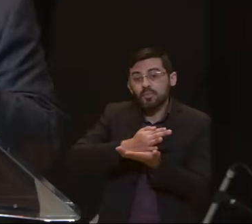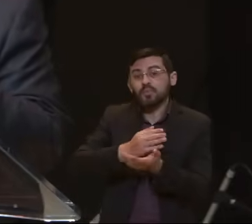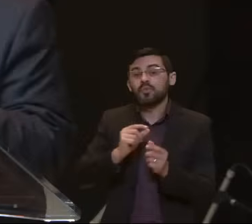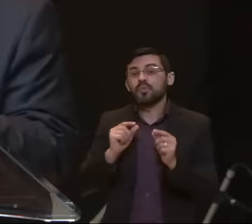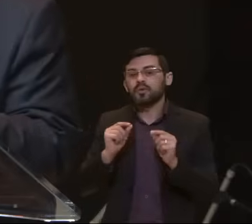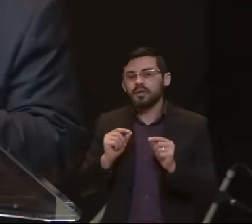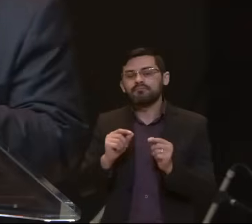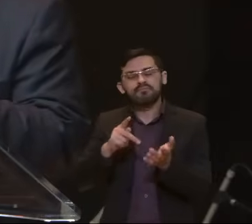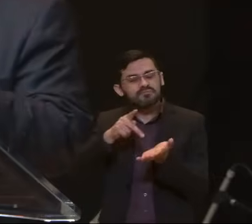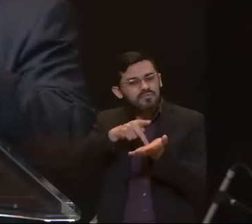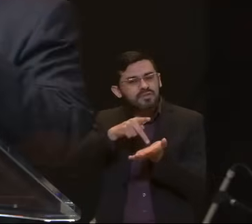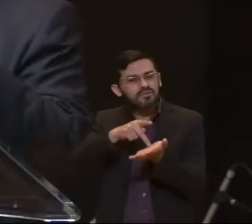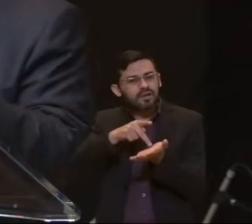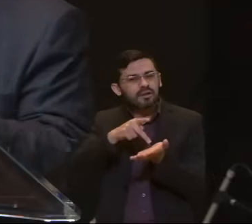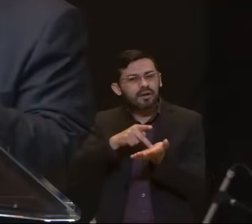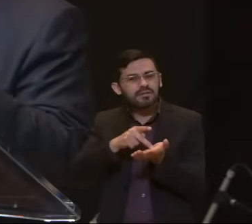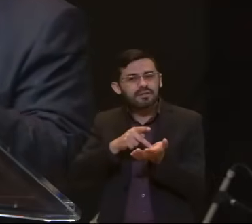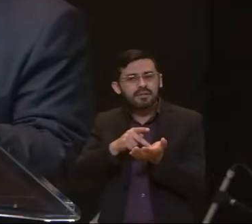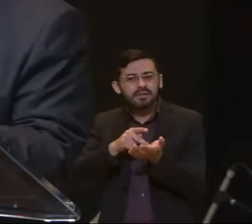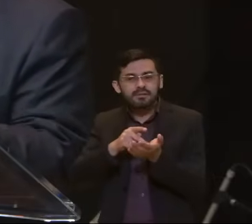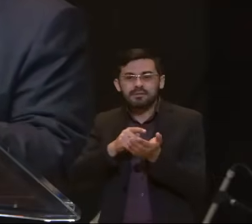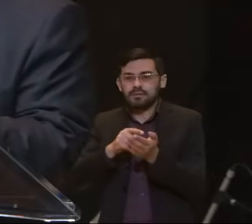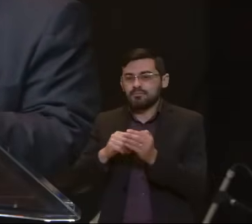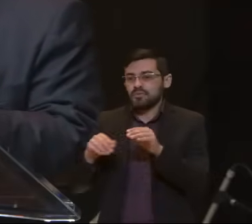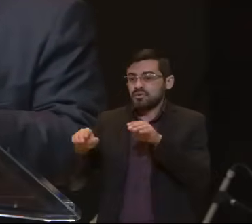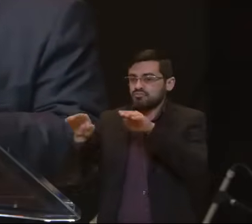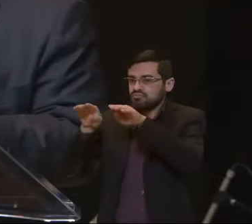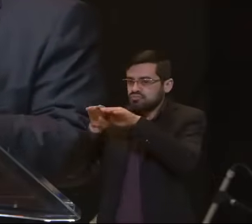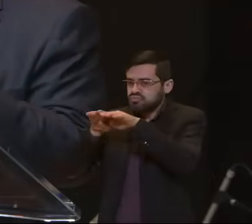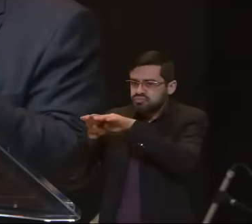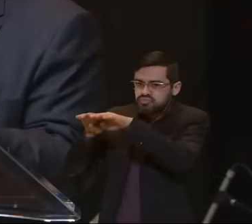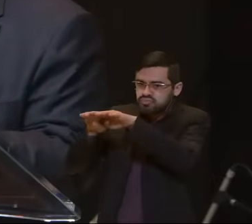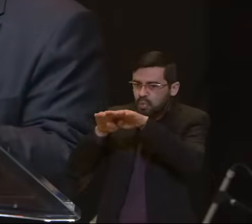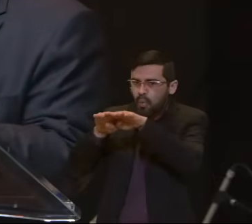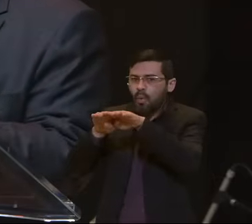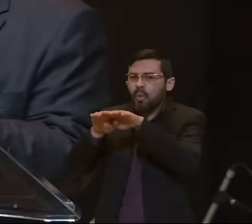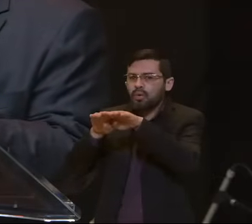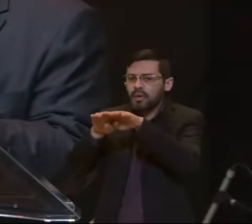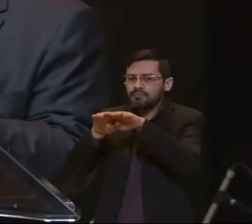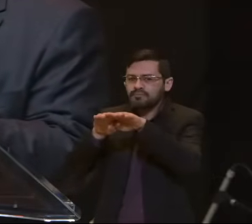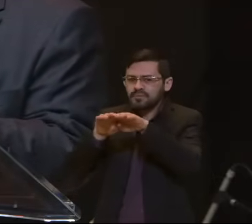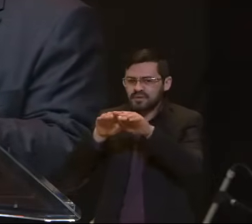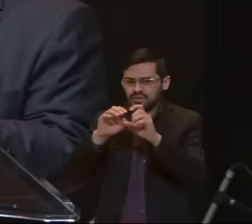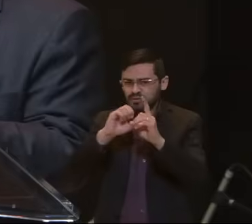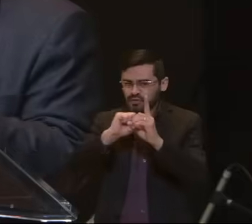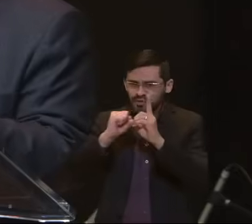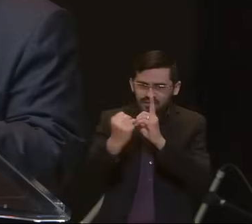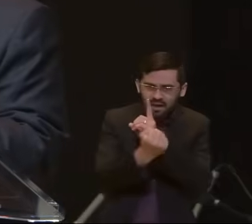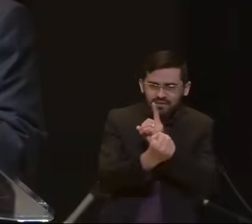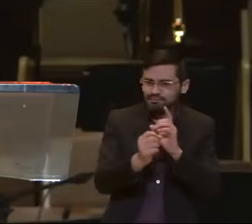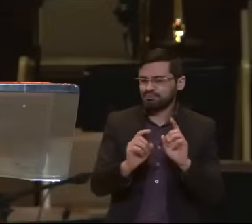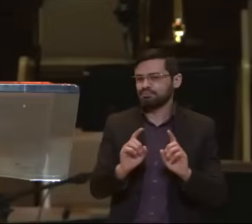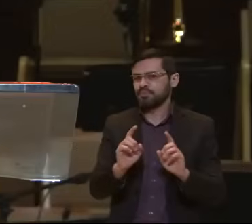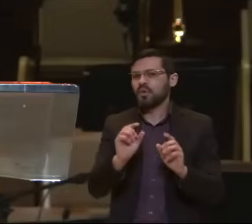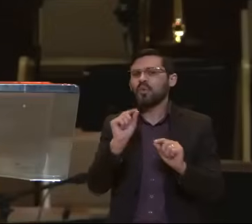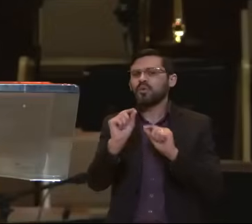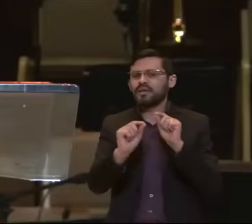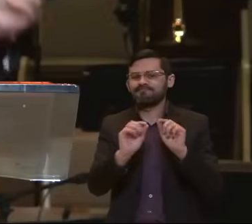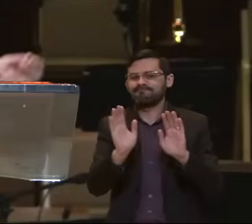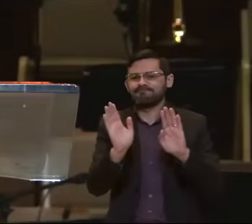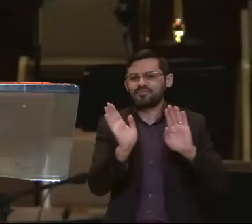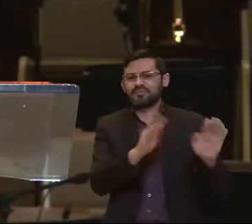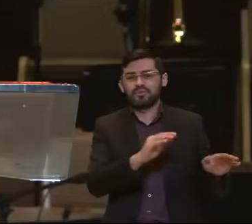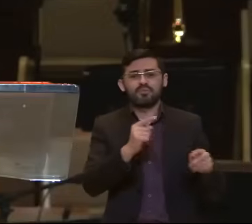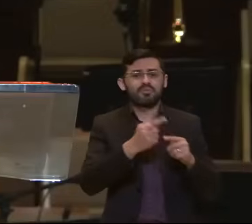que se adequa aos padrões da sociedade e da nossa carne, ela representa a fé